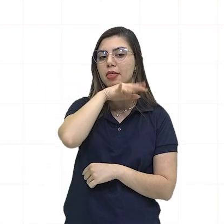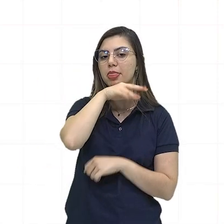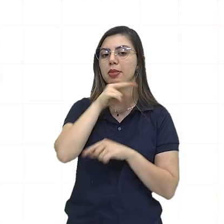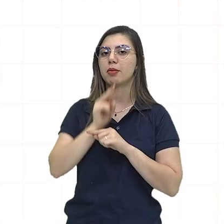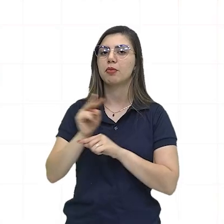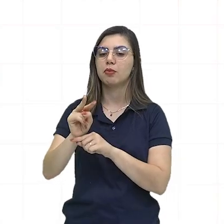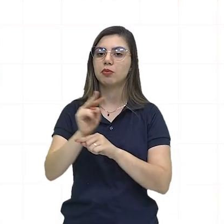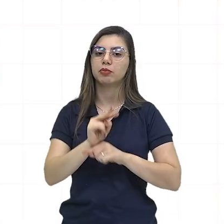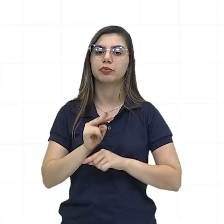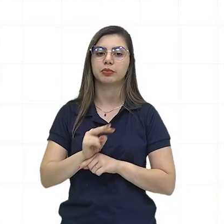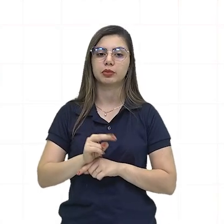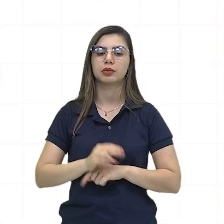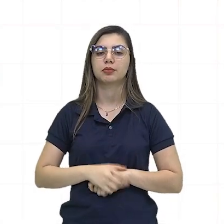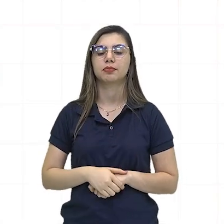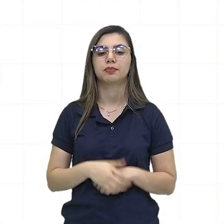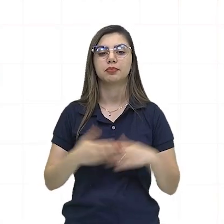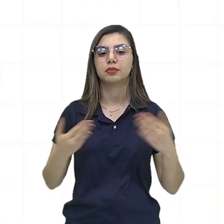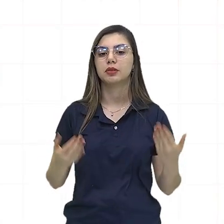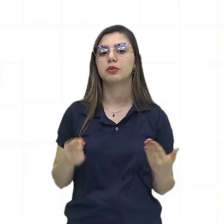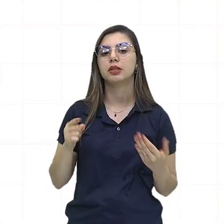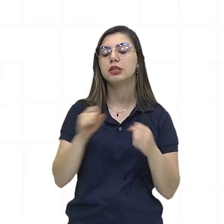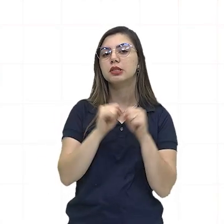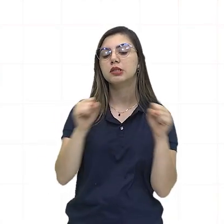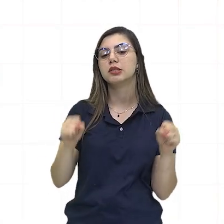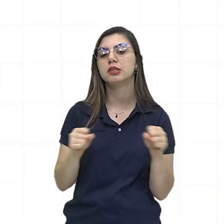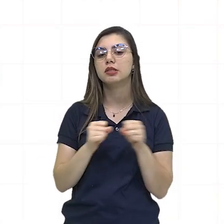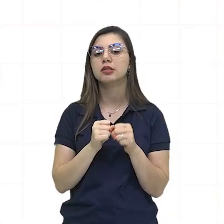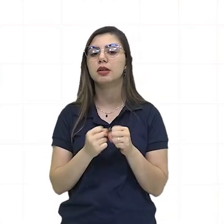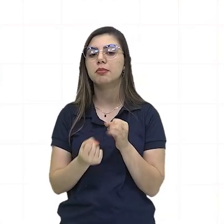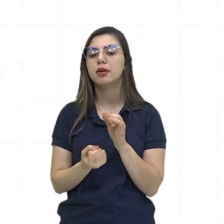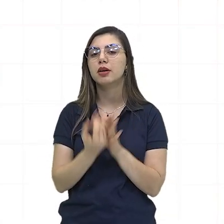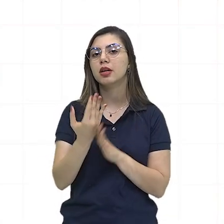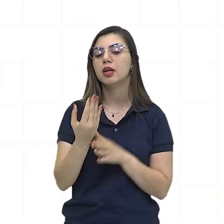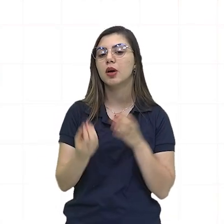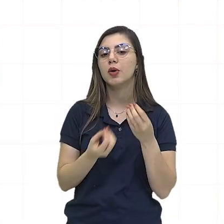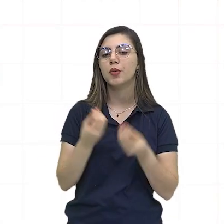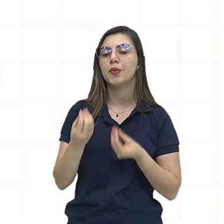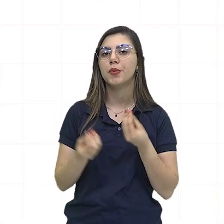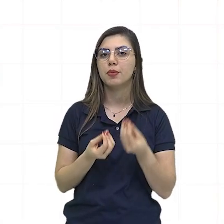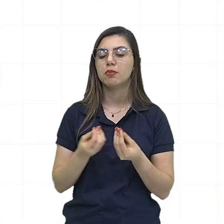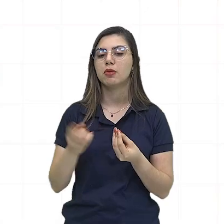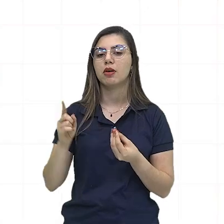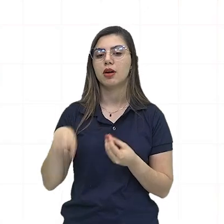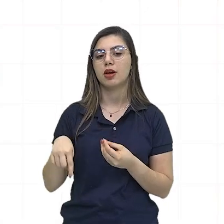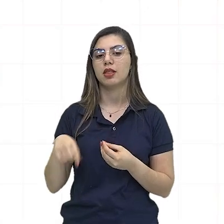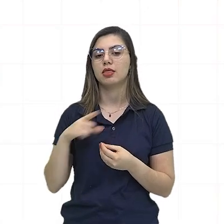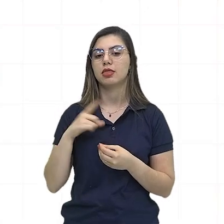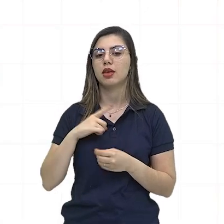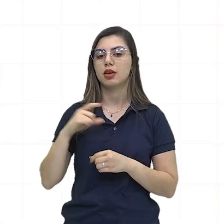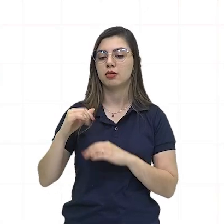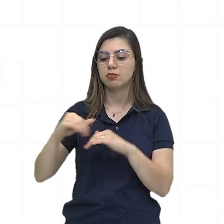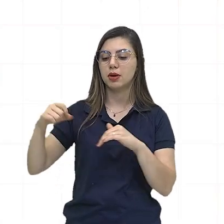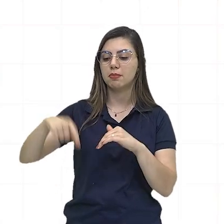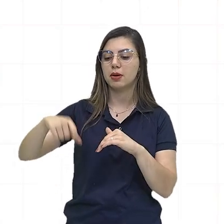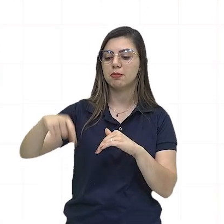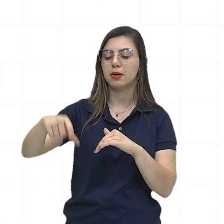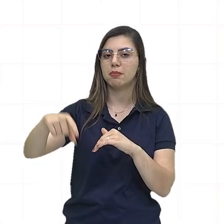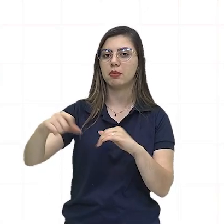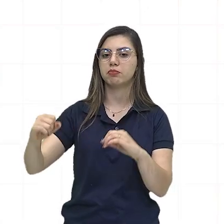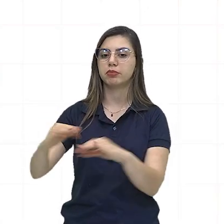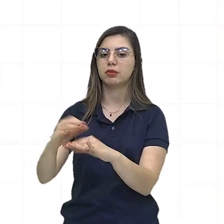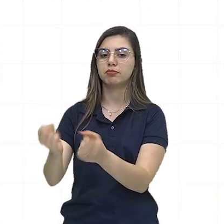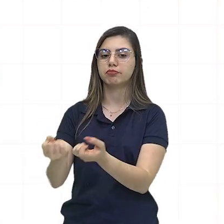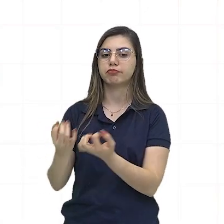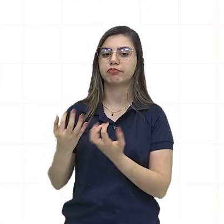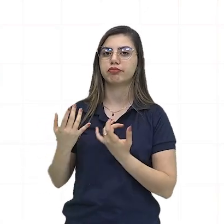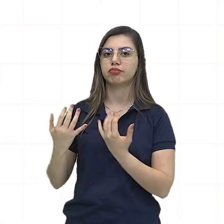vezes, a implantação do sistema ela é realizada a partir do plantio de árvores na